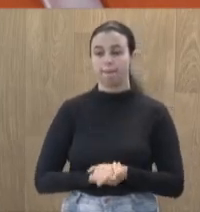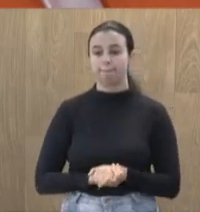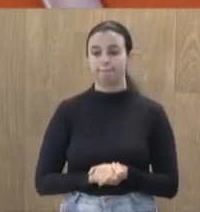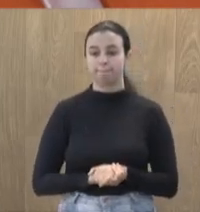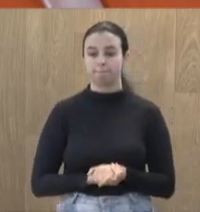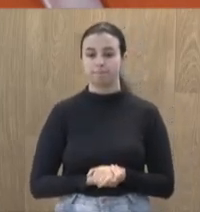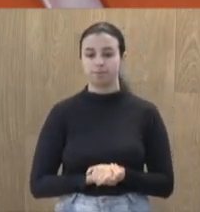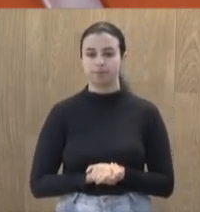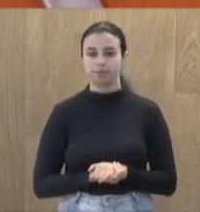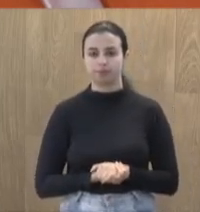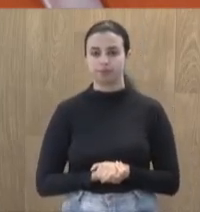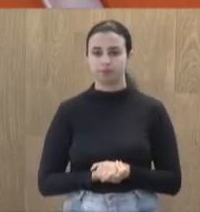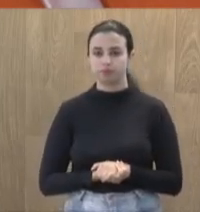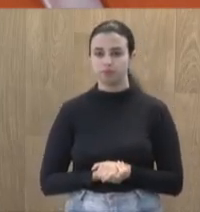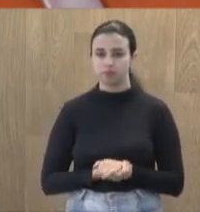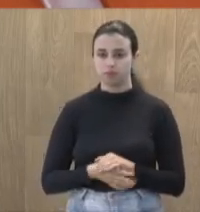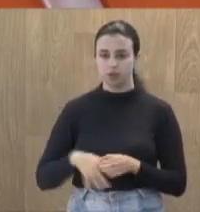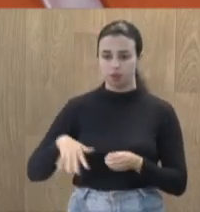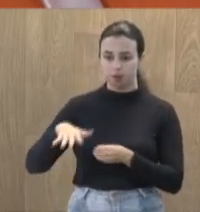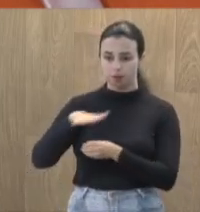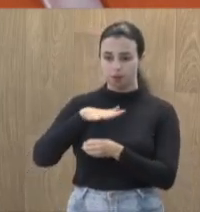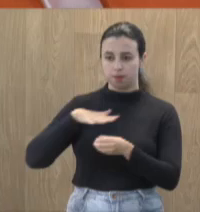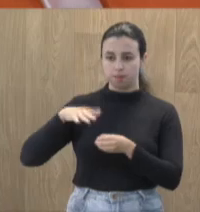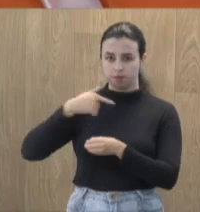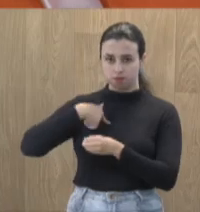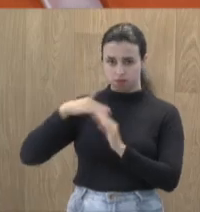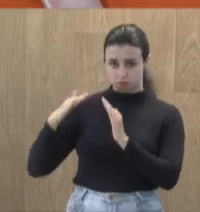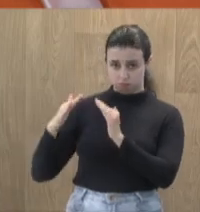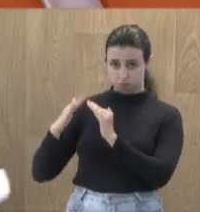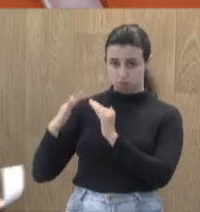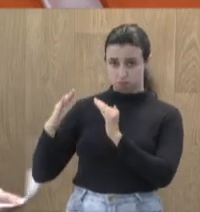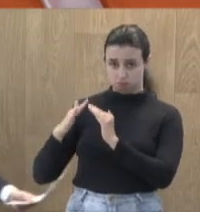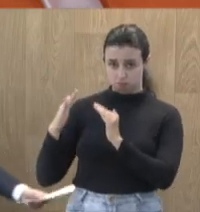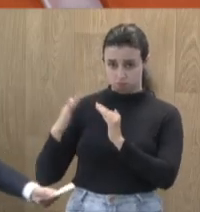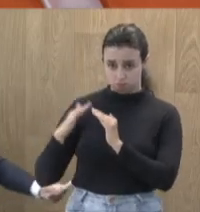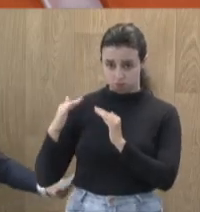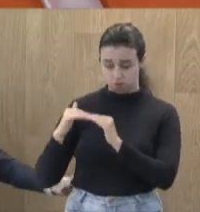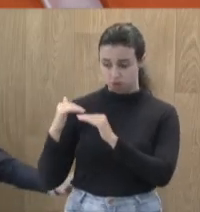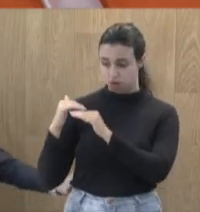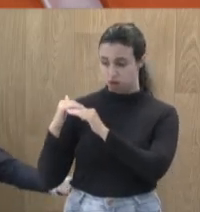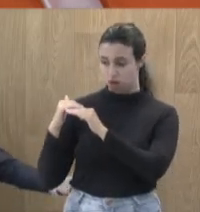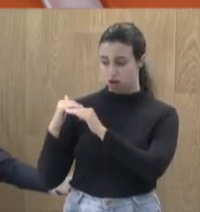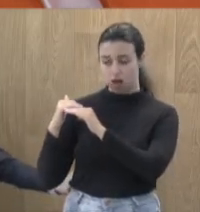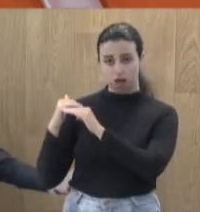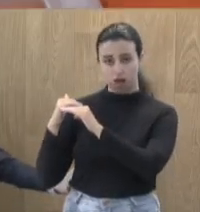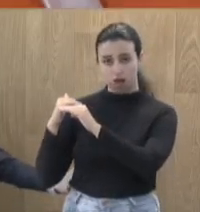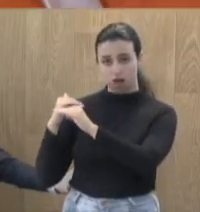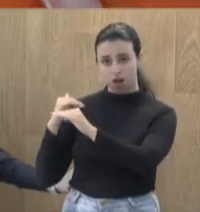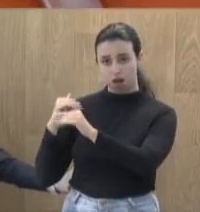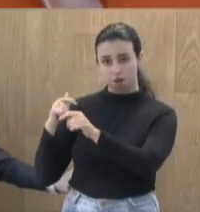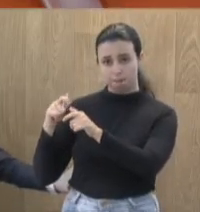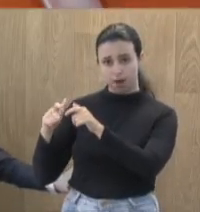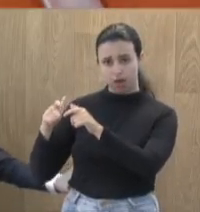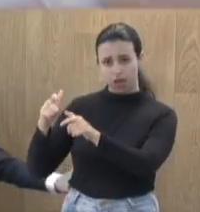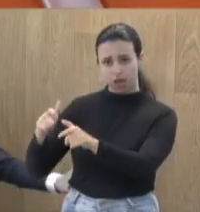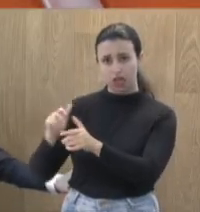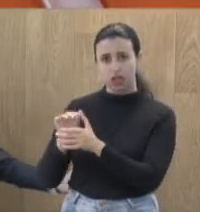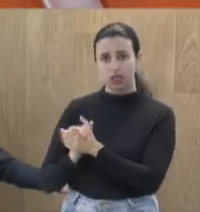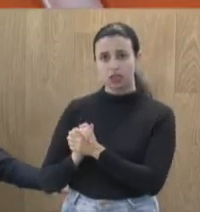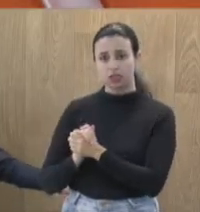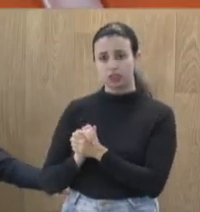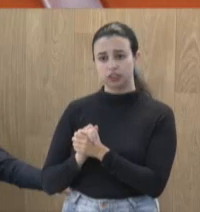André, coitado, o bairro que eu vivo, um calçamento sem saneamento básico. Vou pedir uma água, por gentileza.